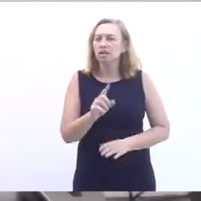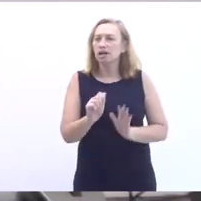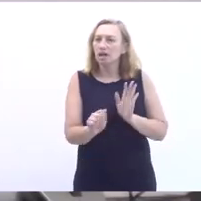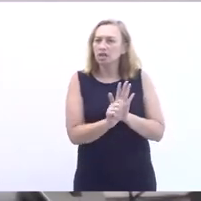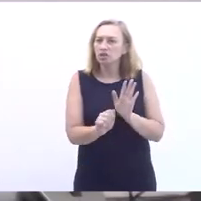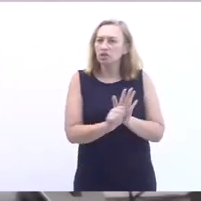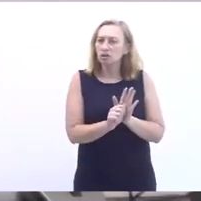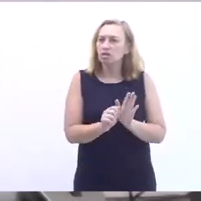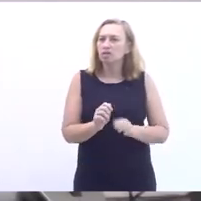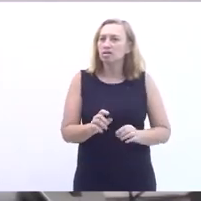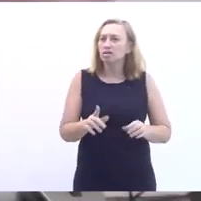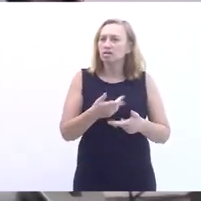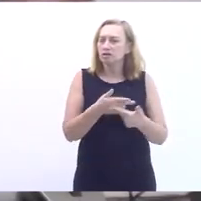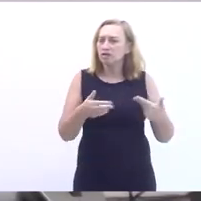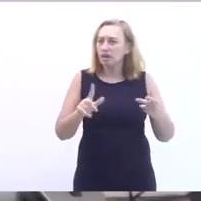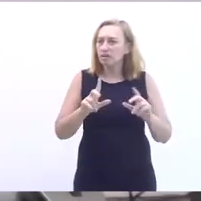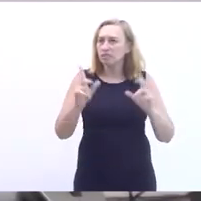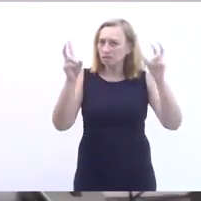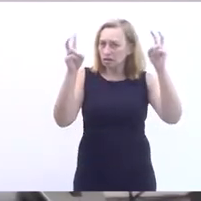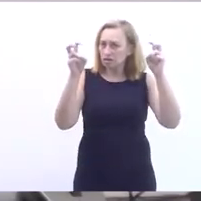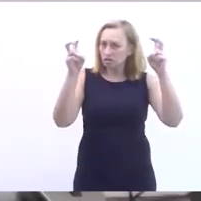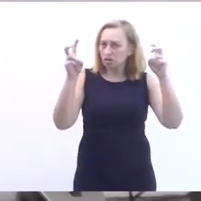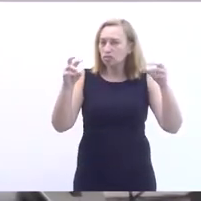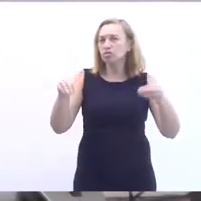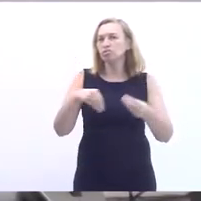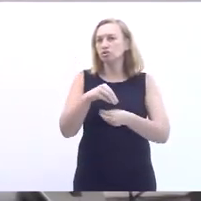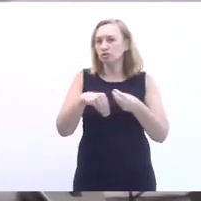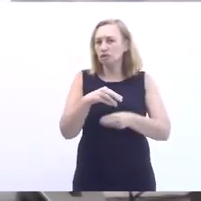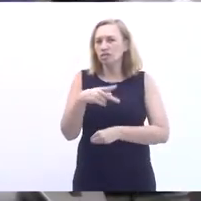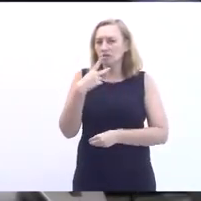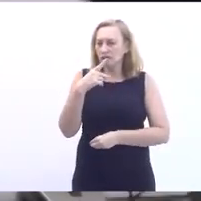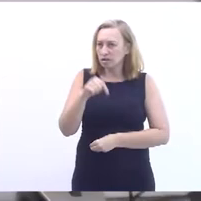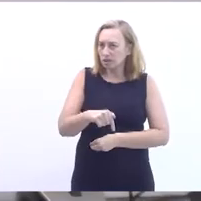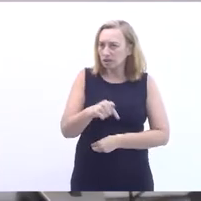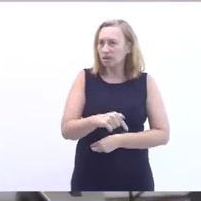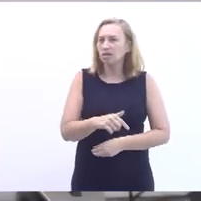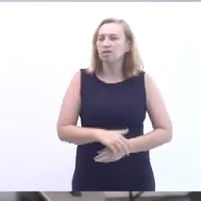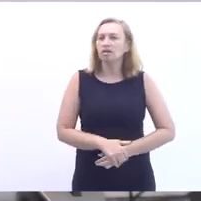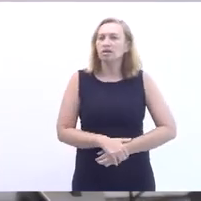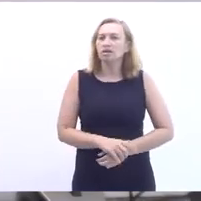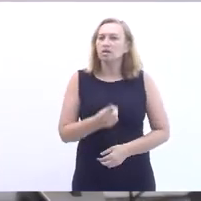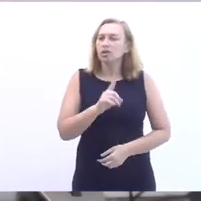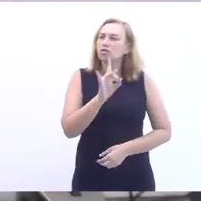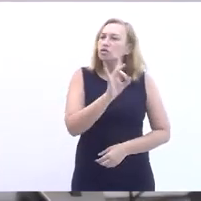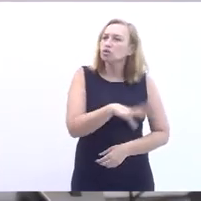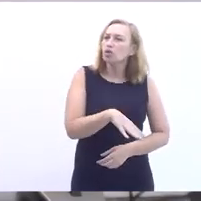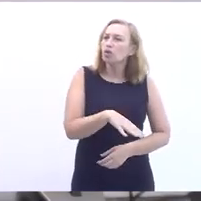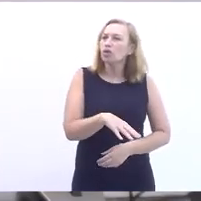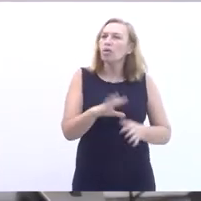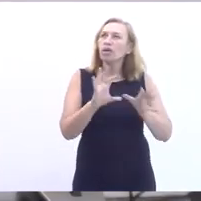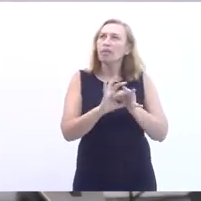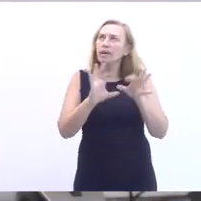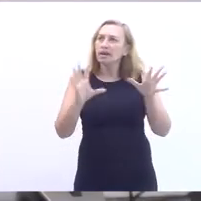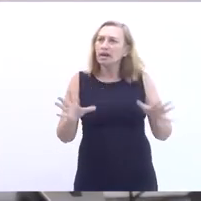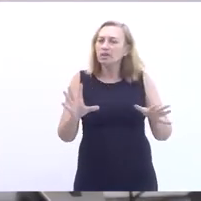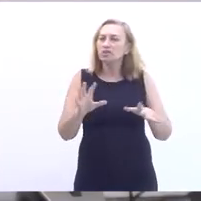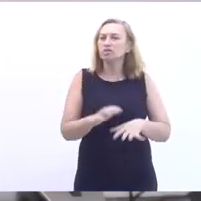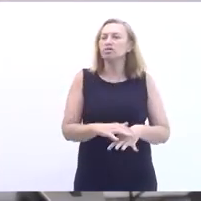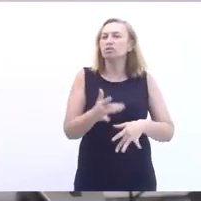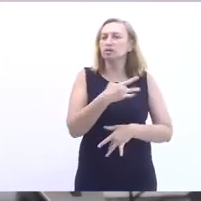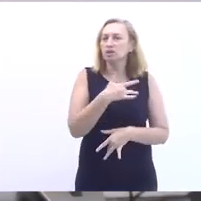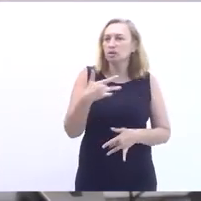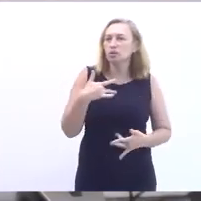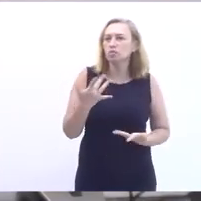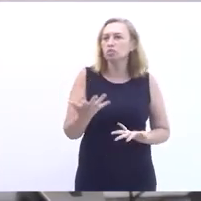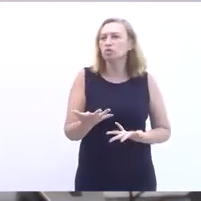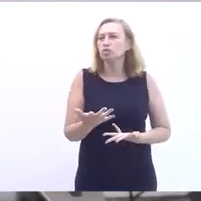envolve vários assuntos Como já foi colocado aqui ela se inter-relaciona não só com a liberdade com a